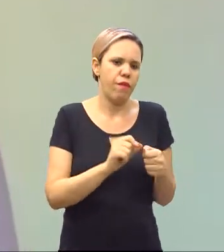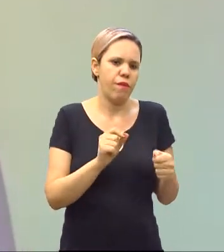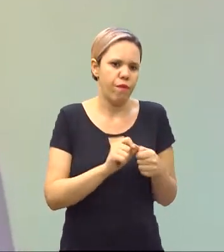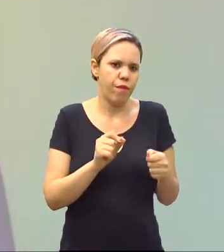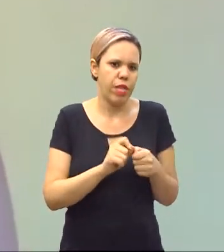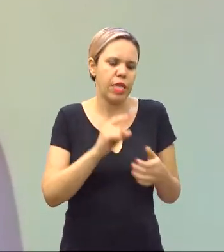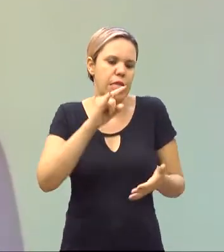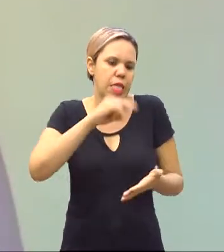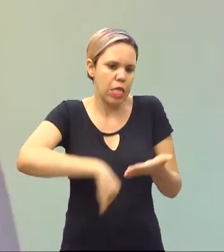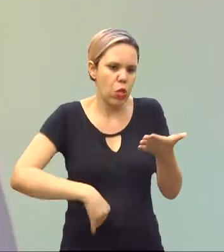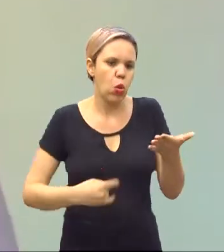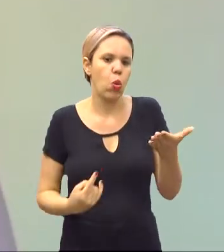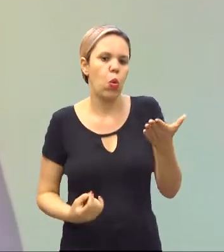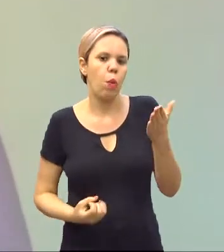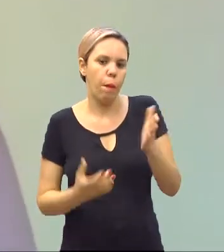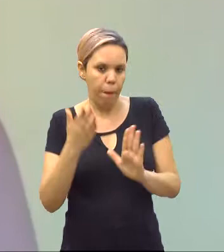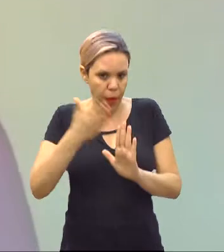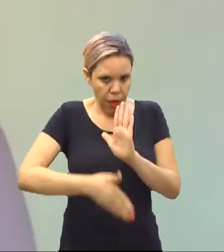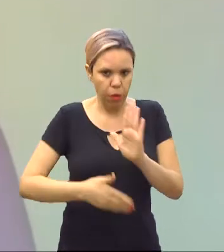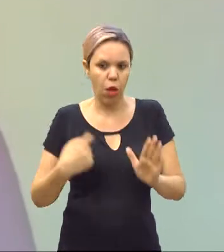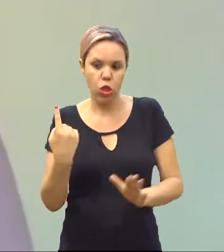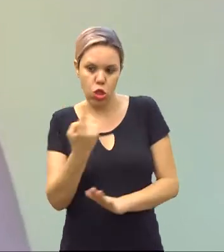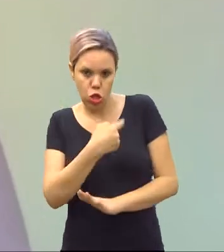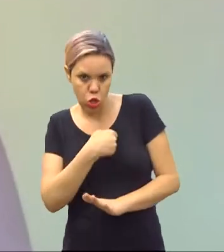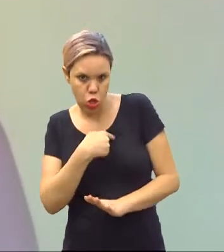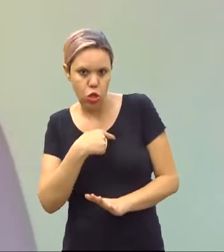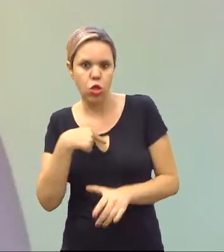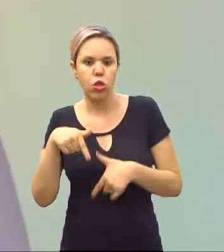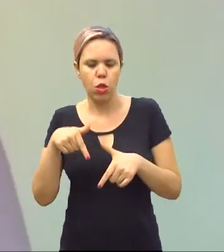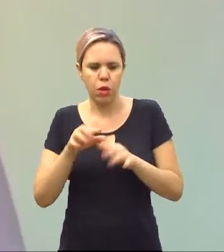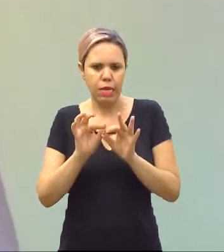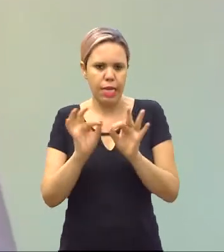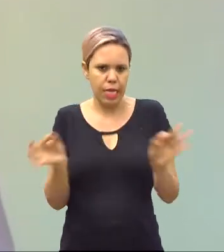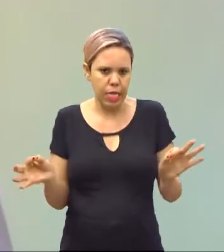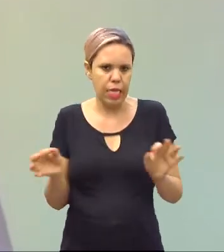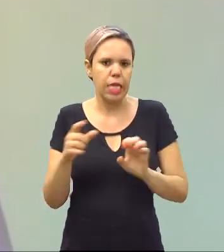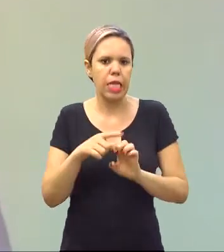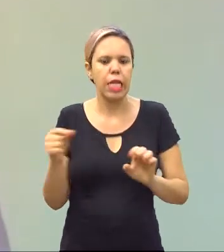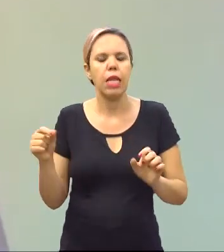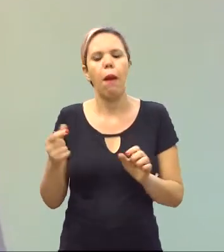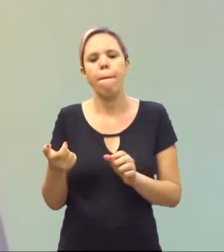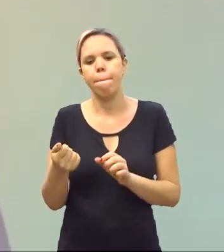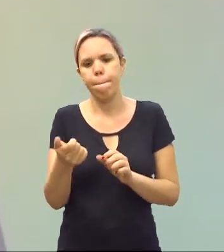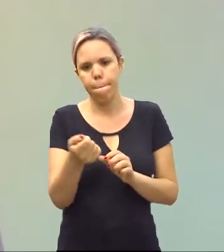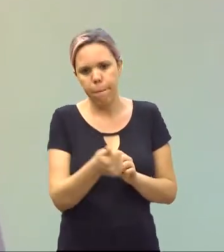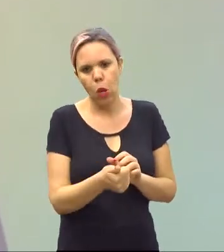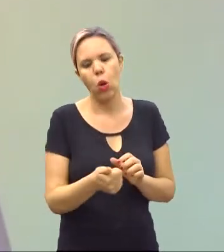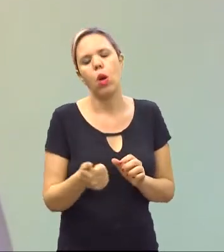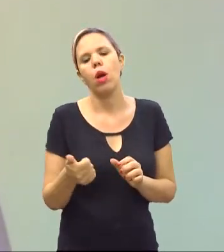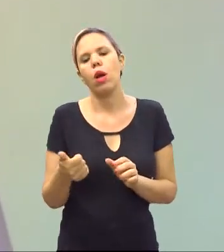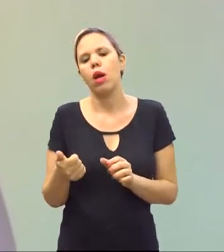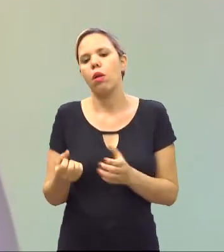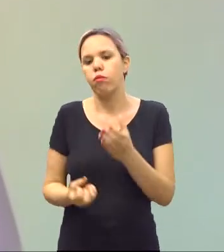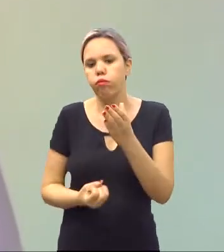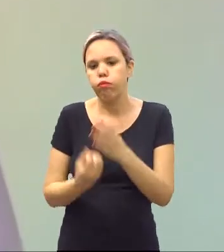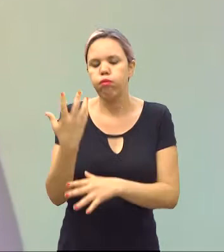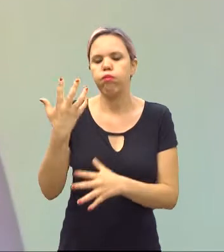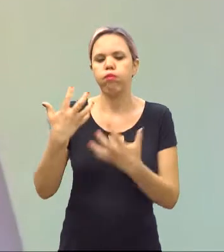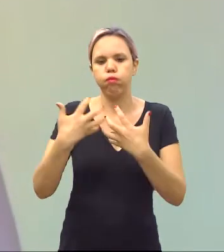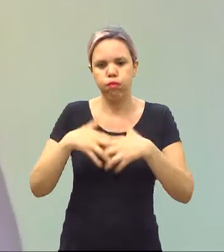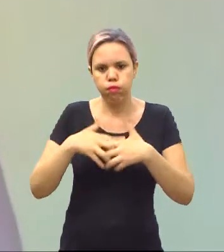fazer licenciamento. Então, nós somos uma iniciativa pequena, nós trabalhamos com um pequeno gerador, né? A gente